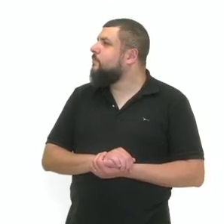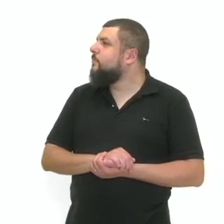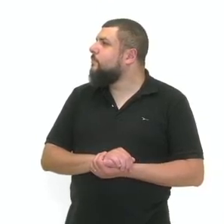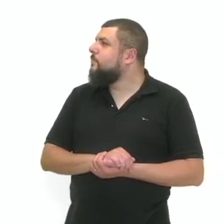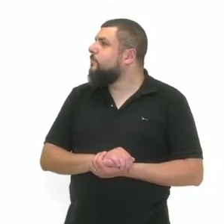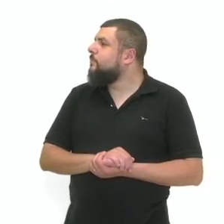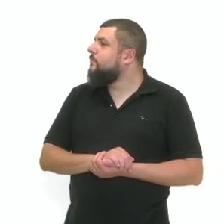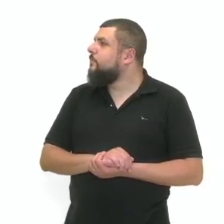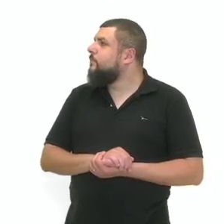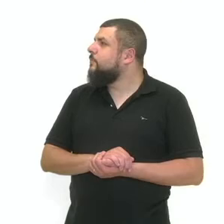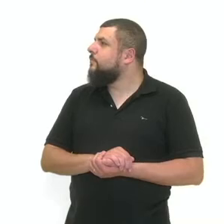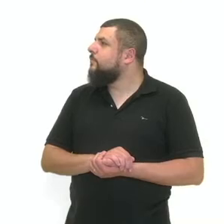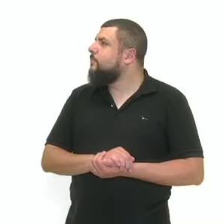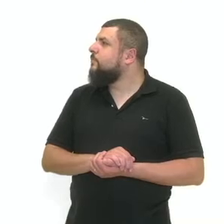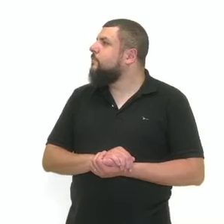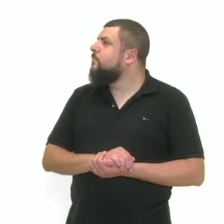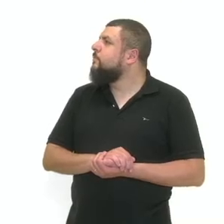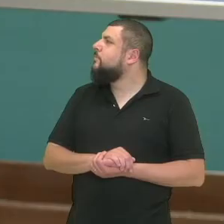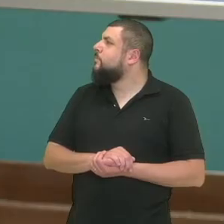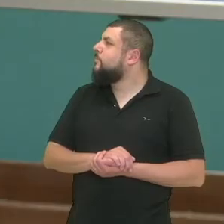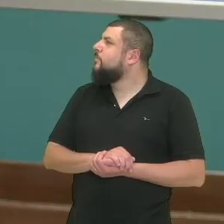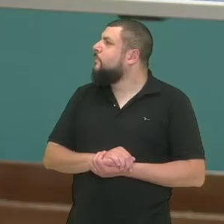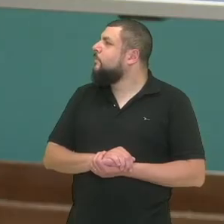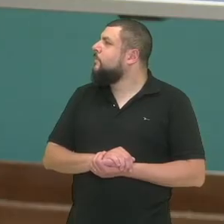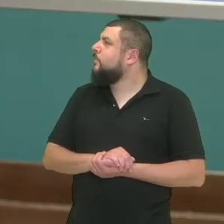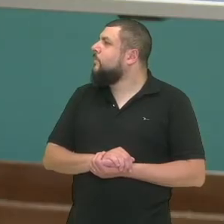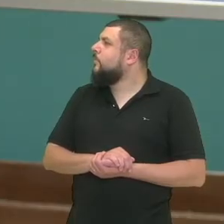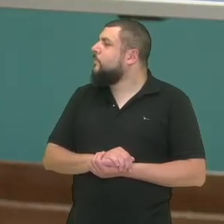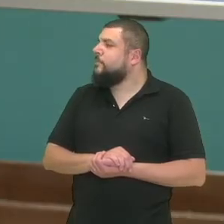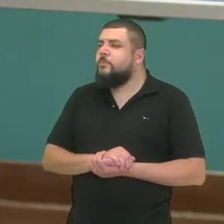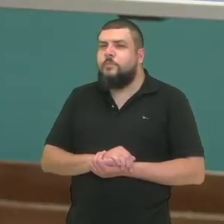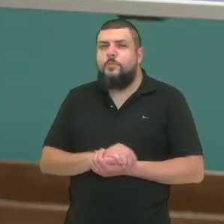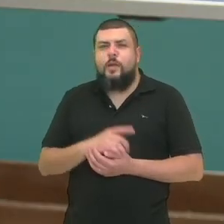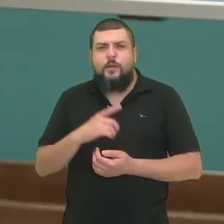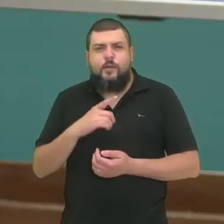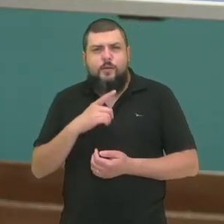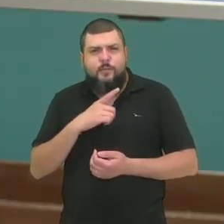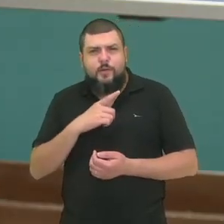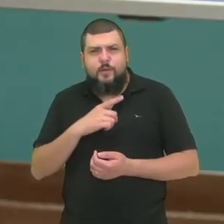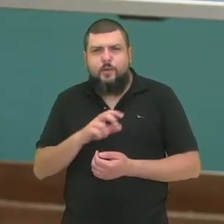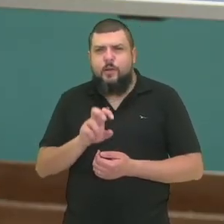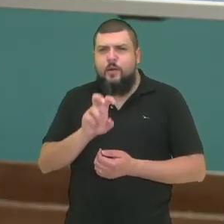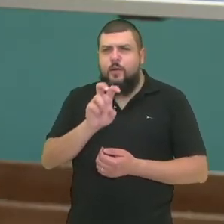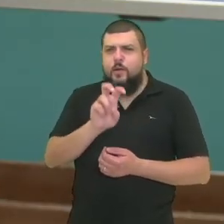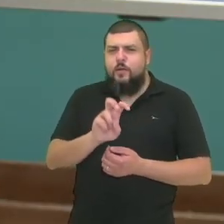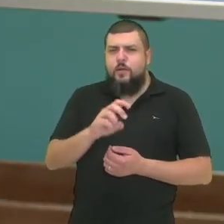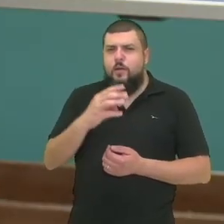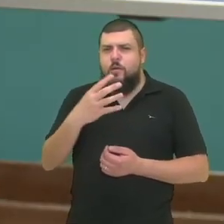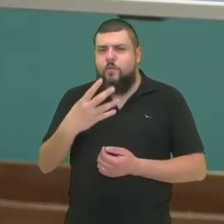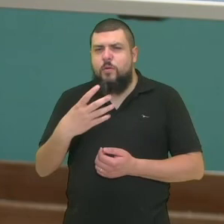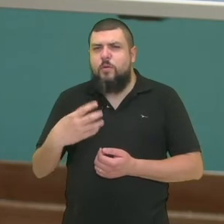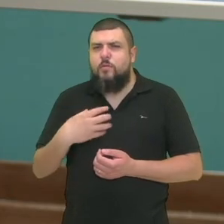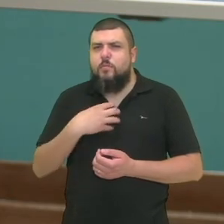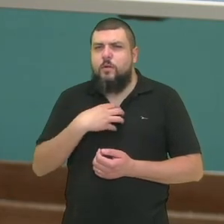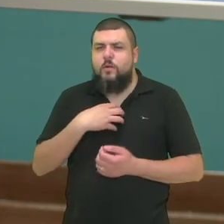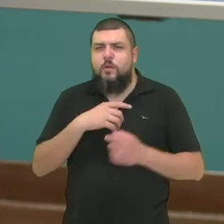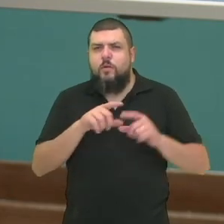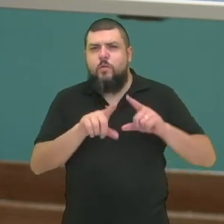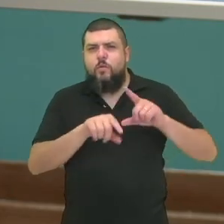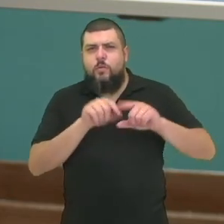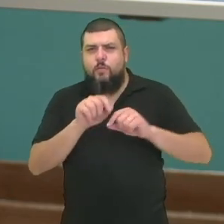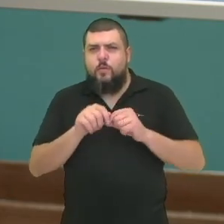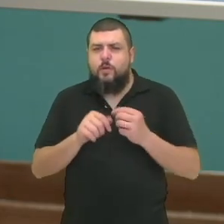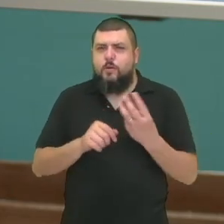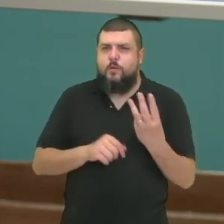um é seis logo eu tenho então 54 maneiras né de retirar essas três bolas